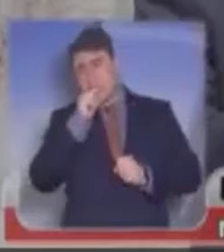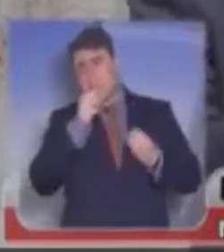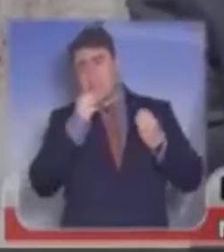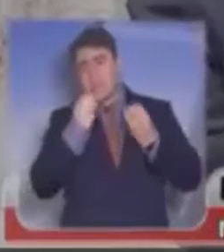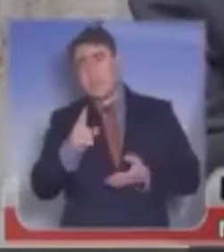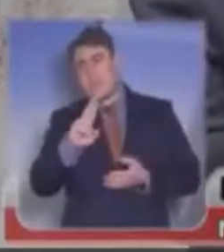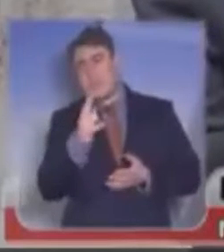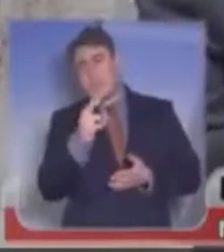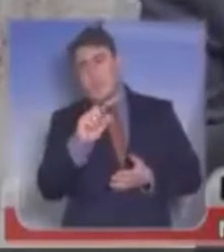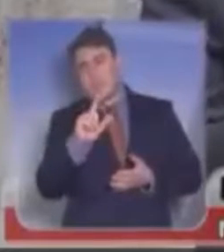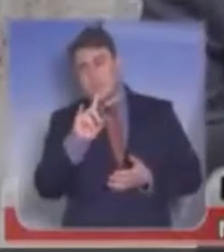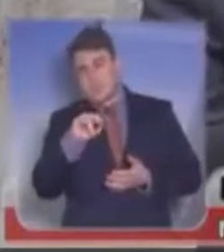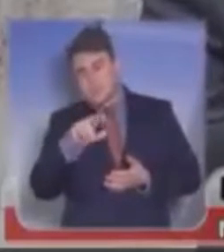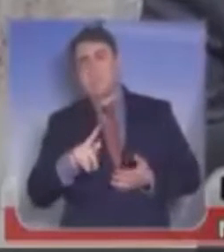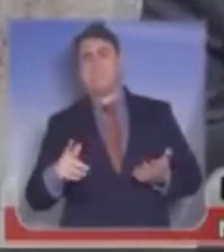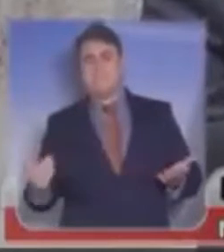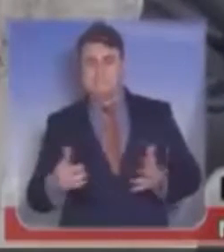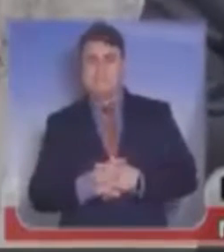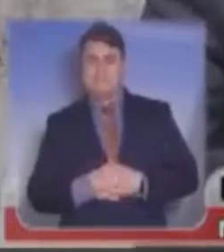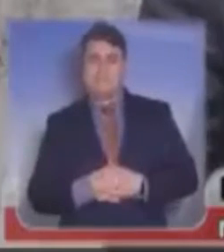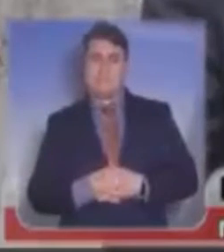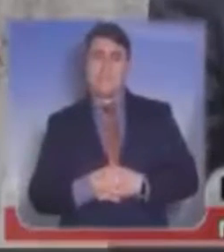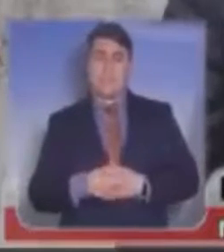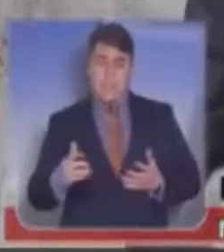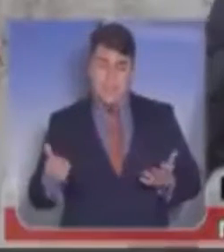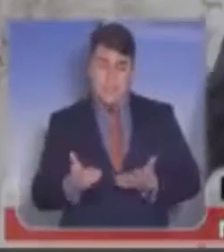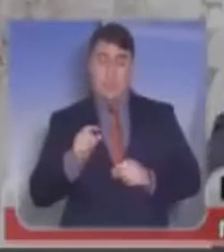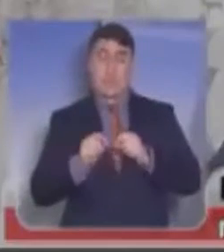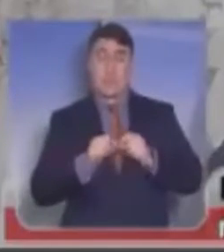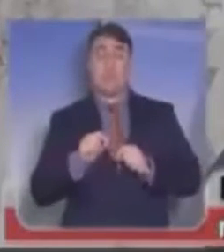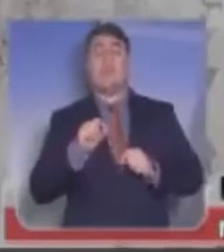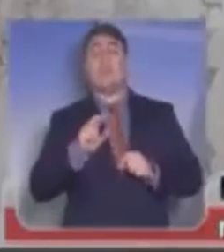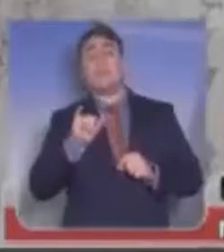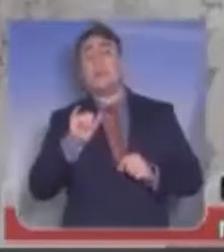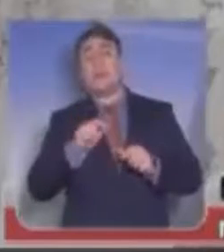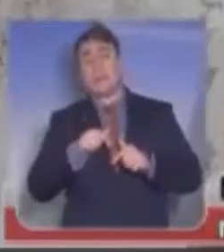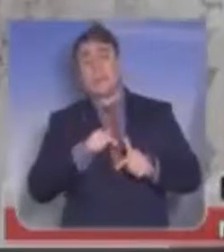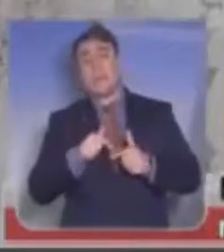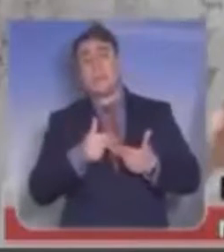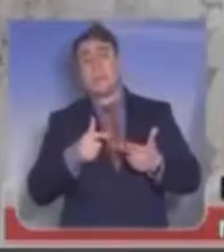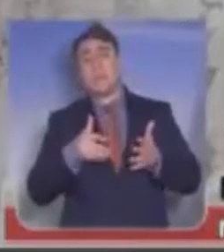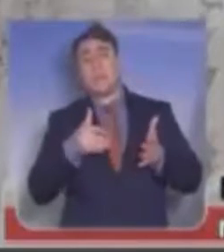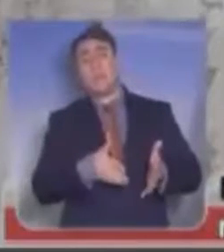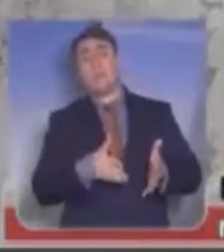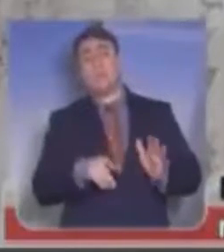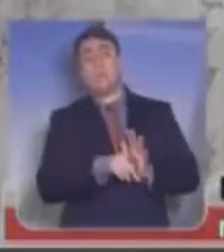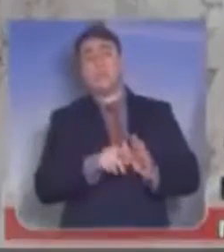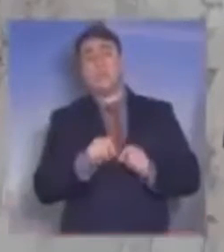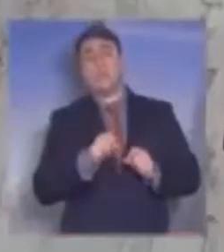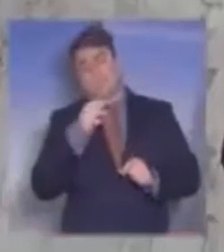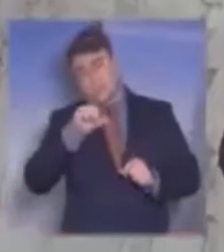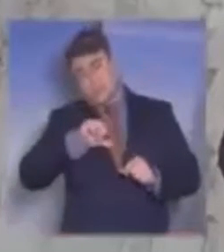road uma holding comum é visado quem é e quem é que vai operar vai mandar o setor de saneamento que já não anda